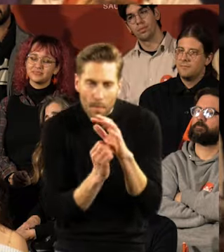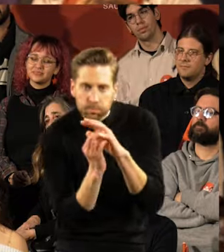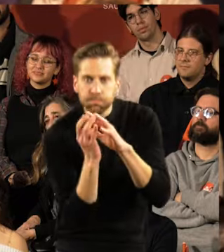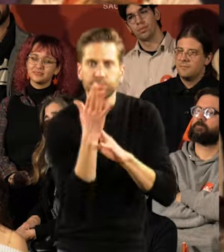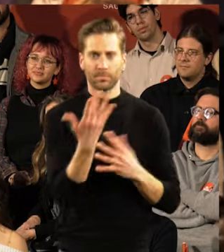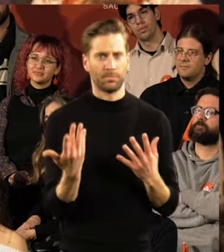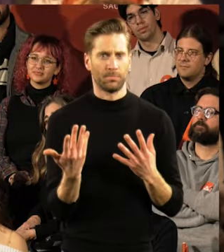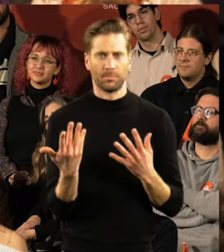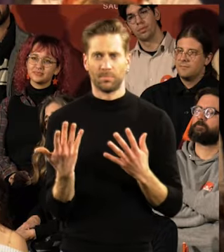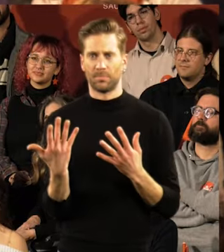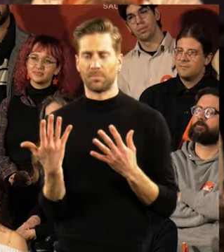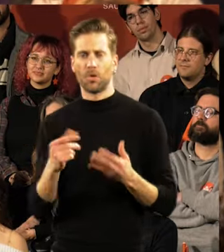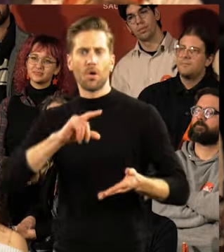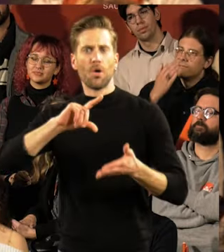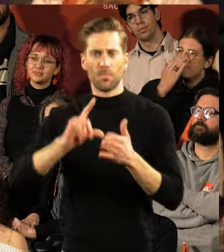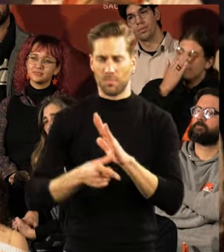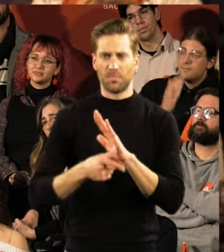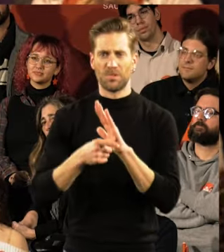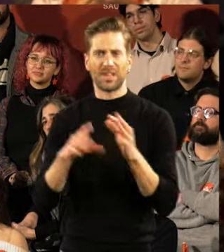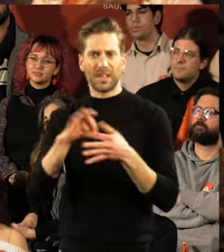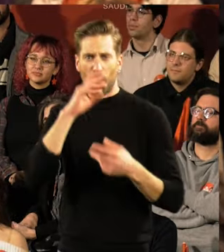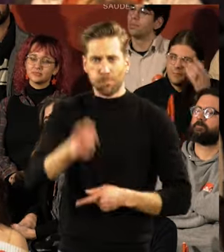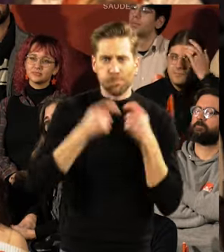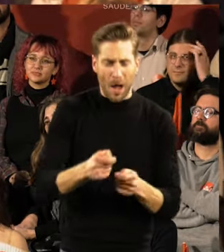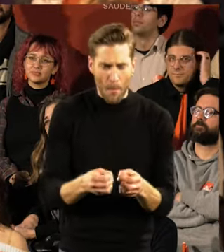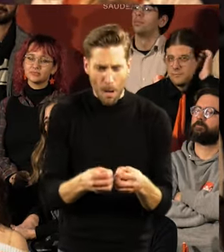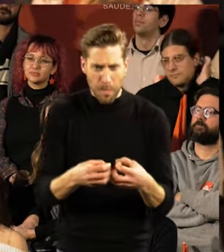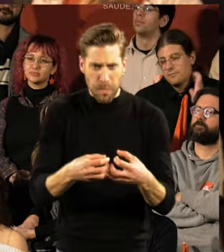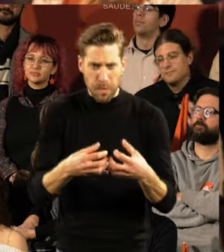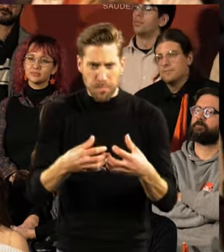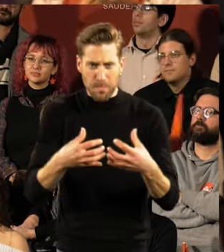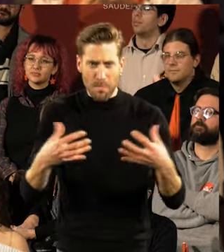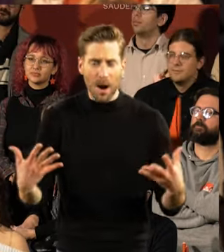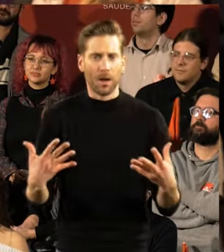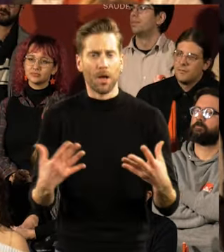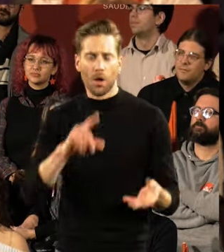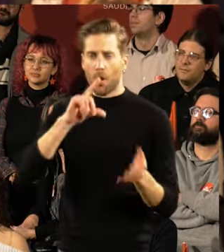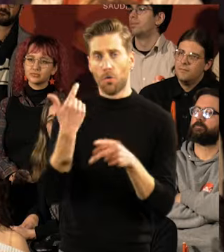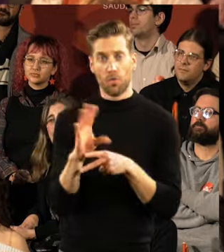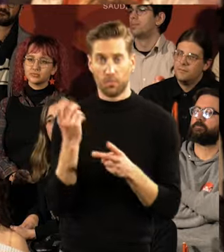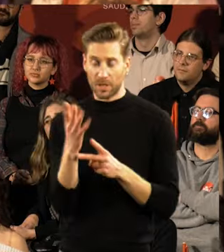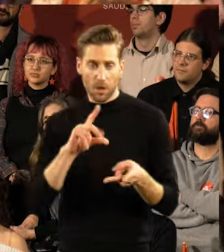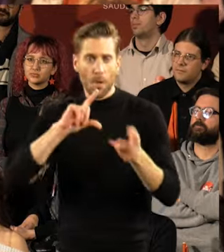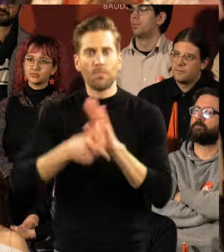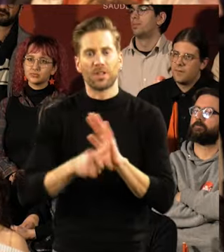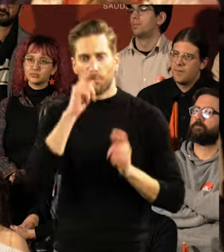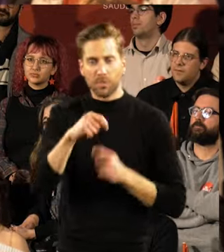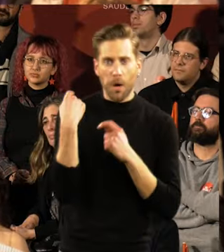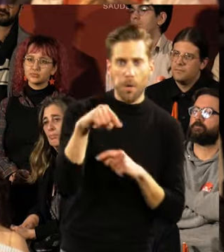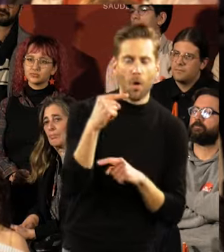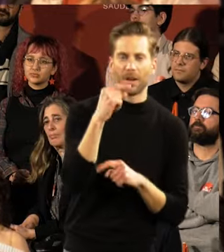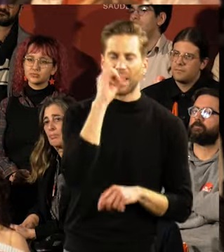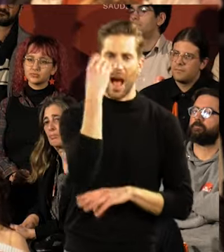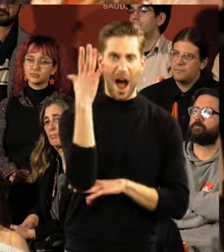a agressividade do projeto da agricultura intensiva e superintensiva, a agressividade do projeto da monocultura do